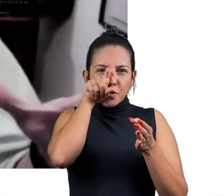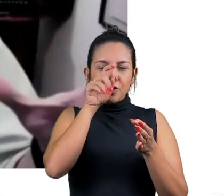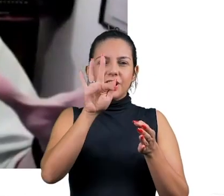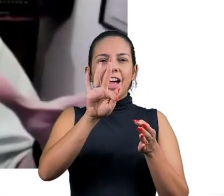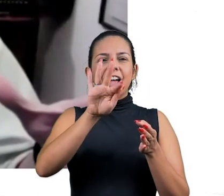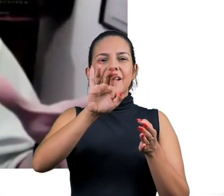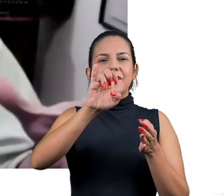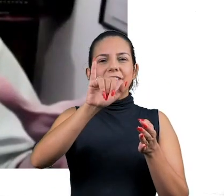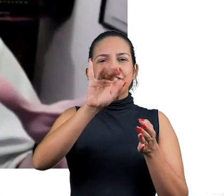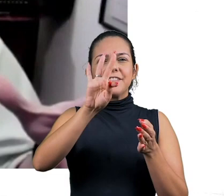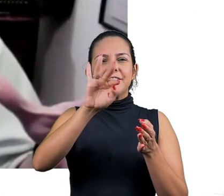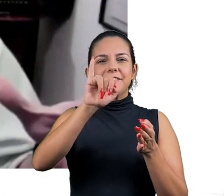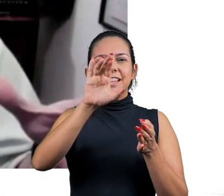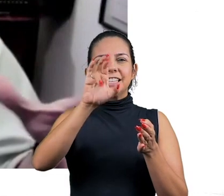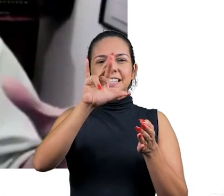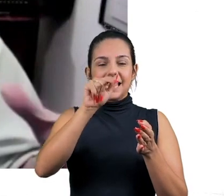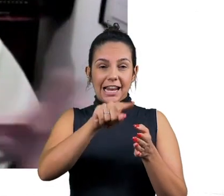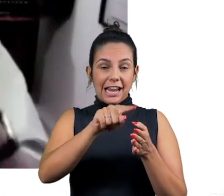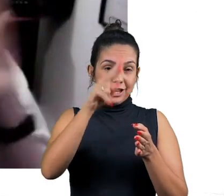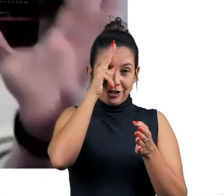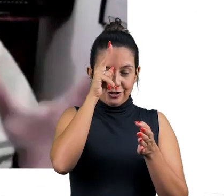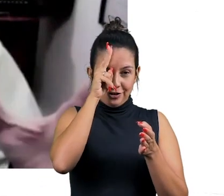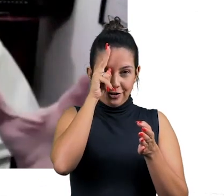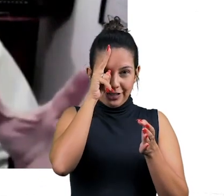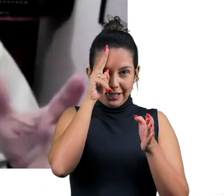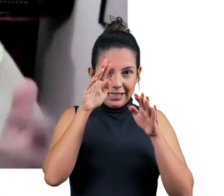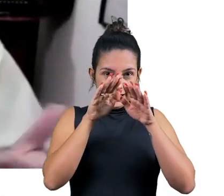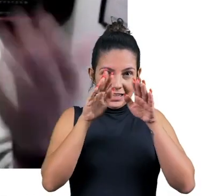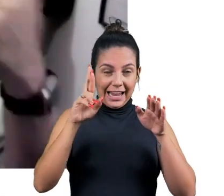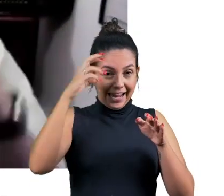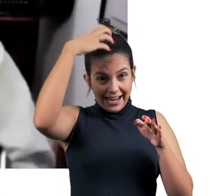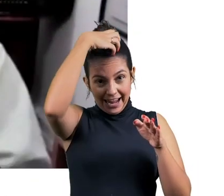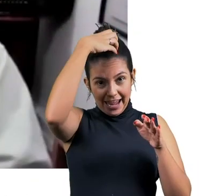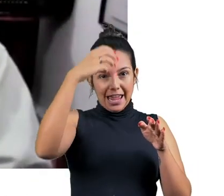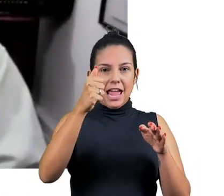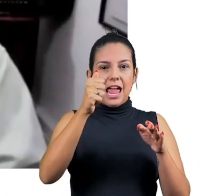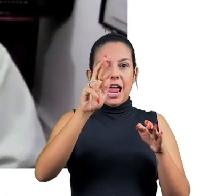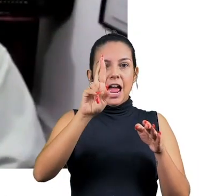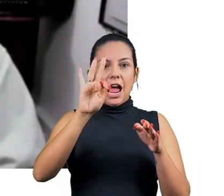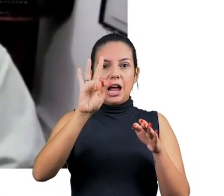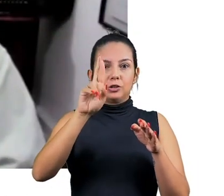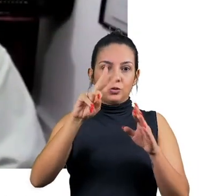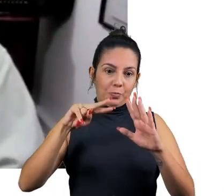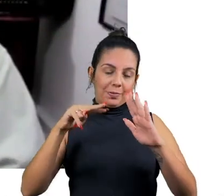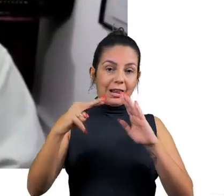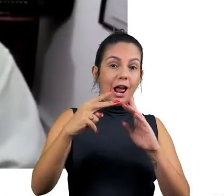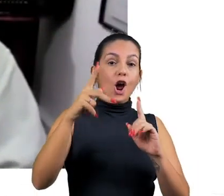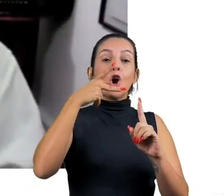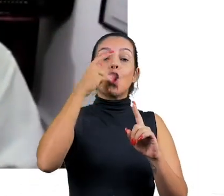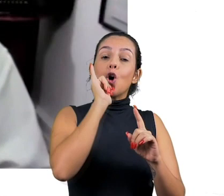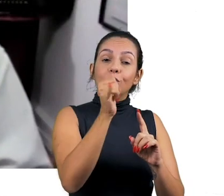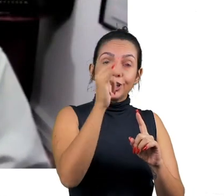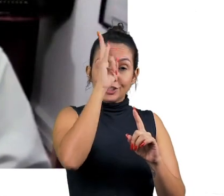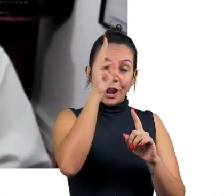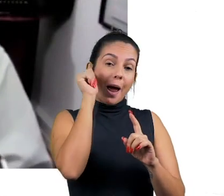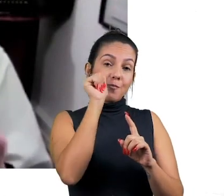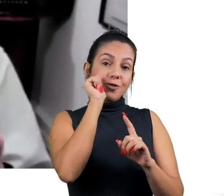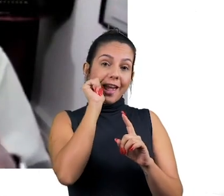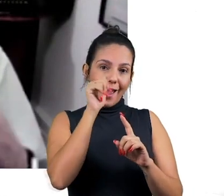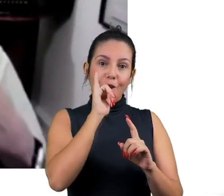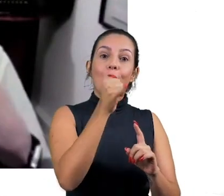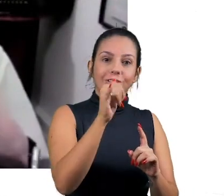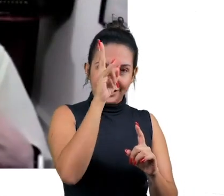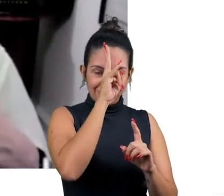Avalon é a história da Távola Redonda, do rei Arthur, da perspectiva das mulheres daquela corte, né? E